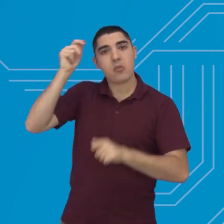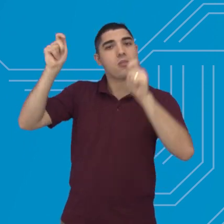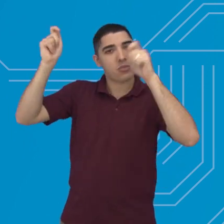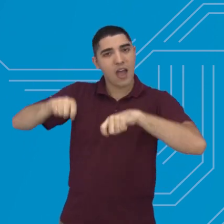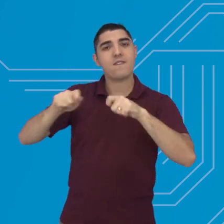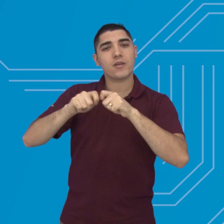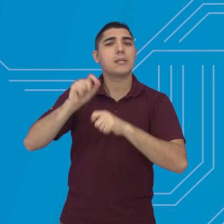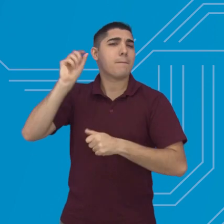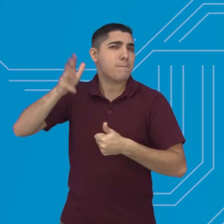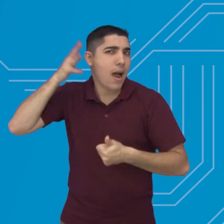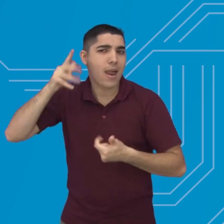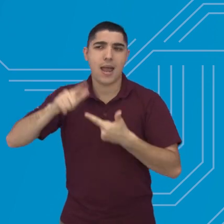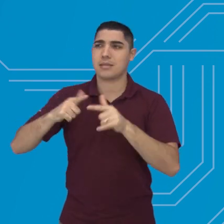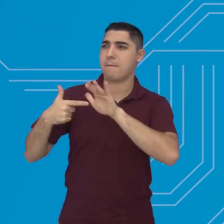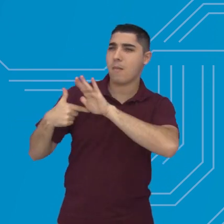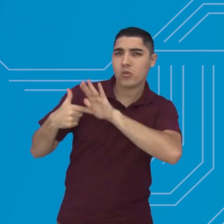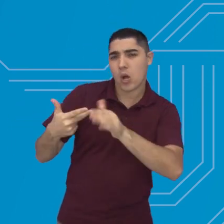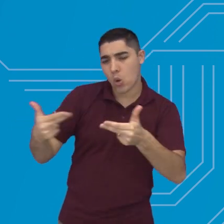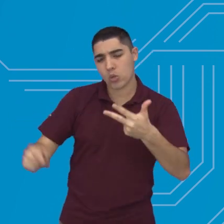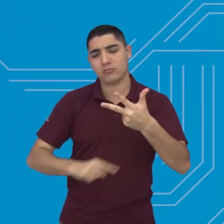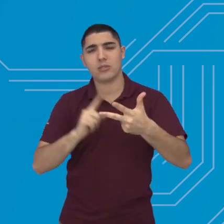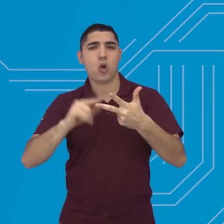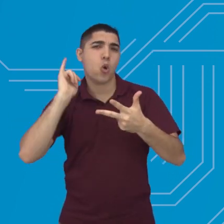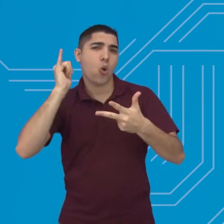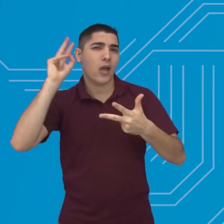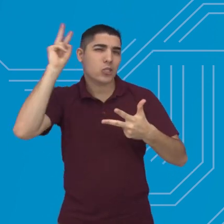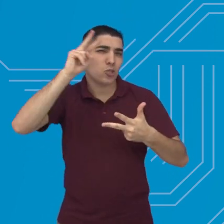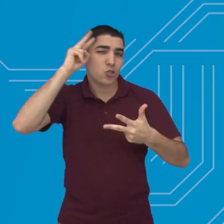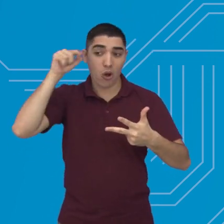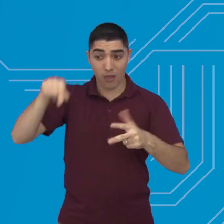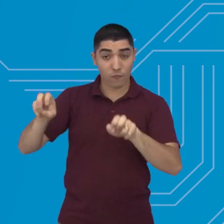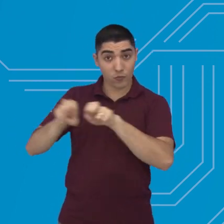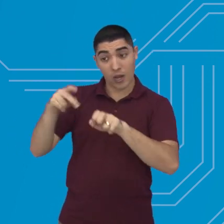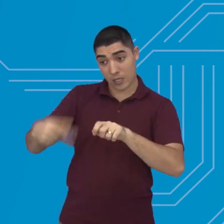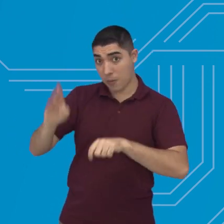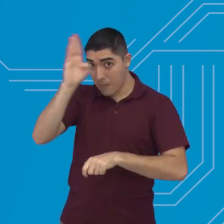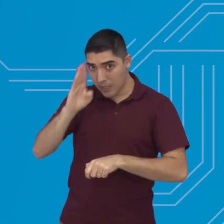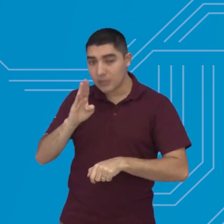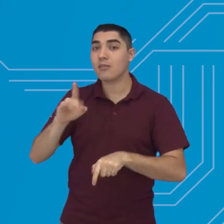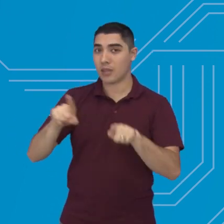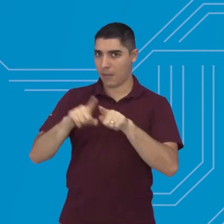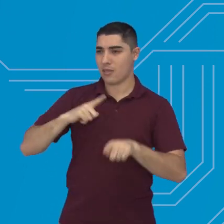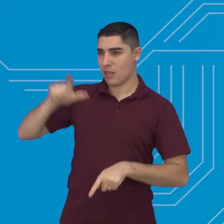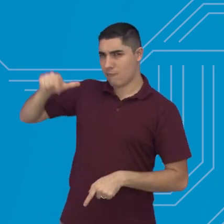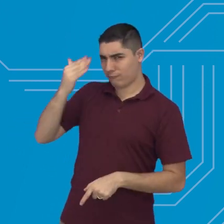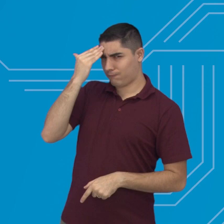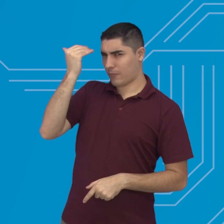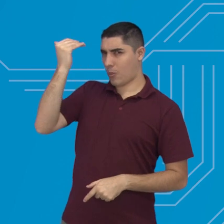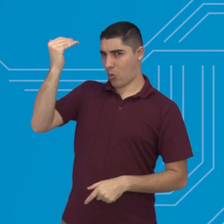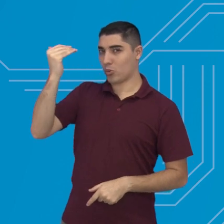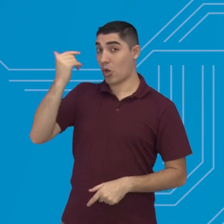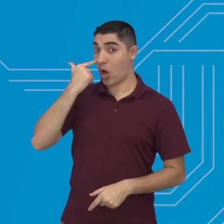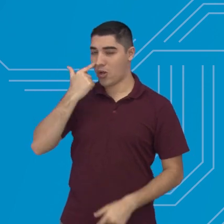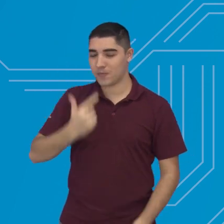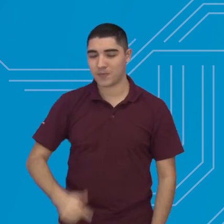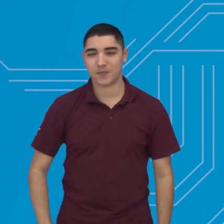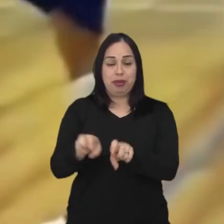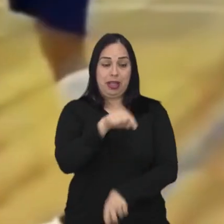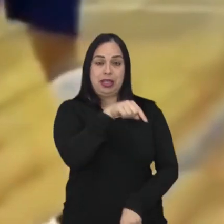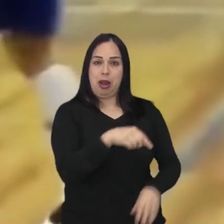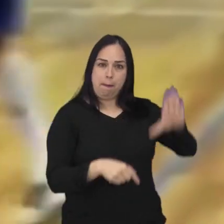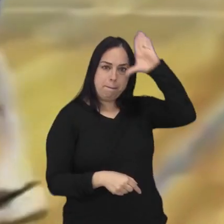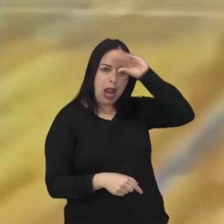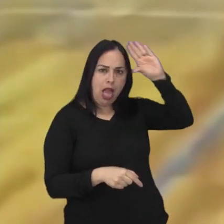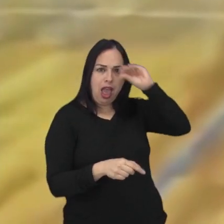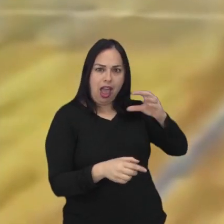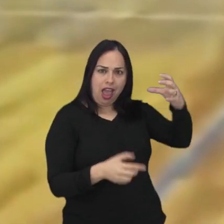poder realizar palestras, exposições e contar um pouco da história da categoria aqui no Brasil, que também tem seu rei, viu? Olha só.